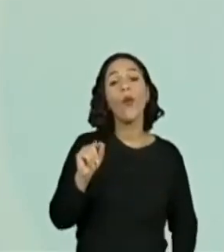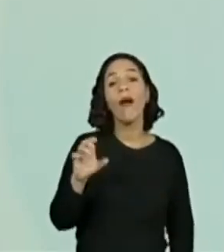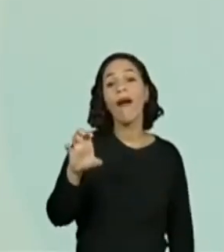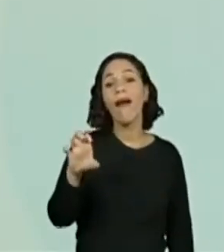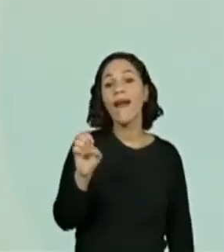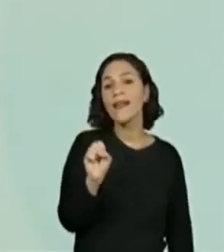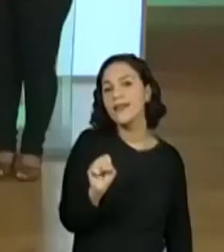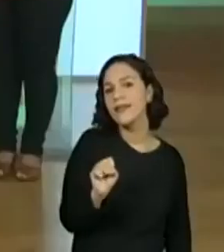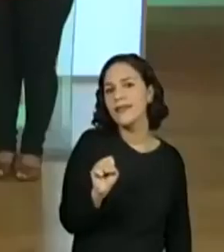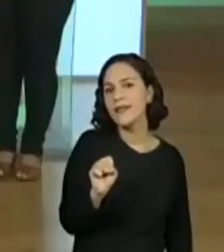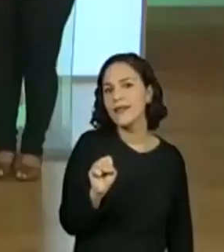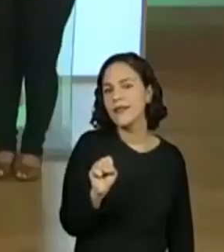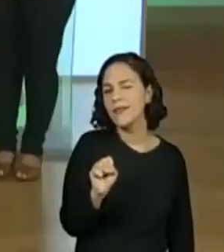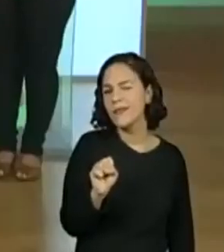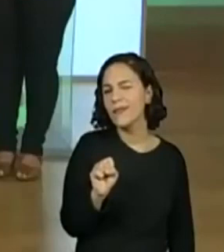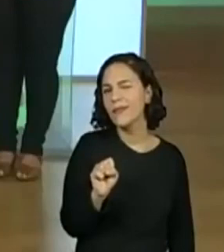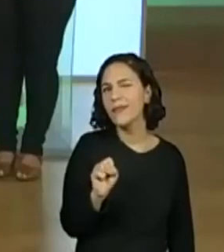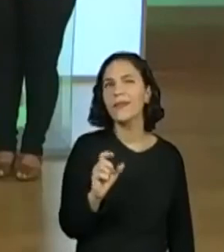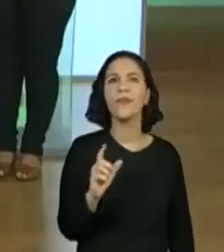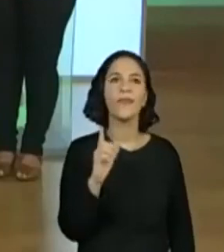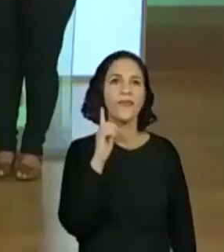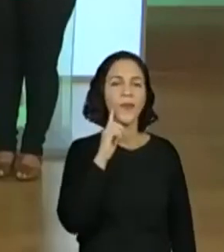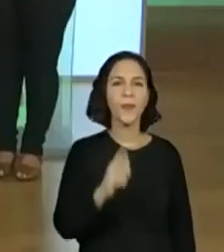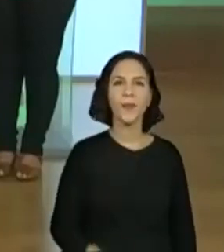escola, vamos ver vamos se ajuda, ajuda. Ó.